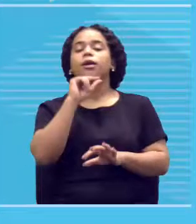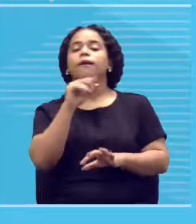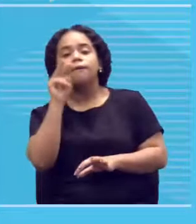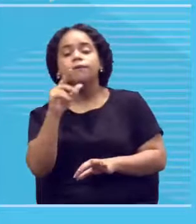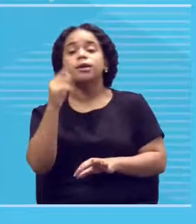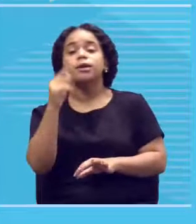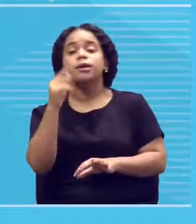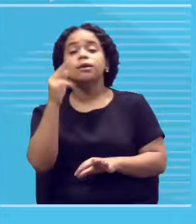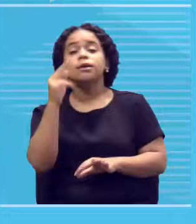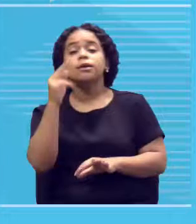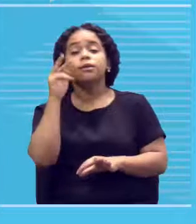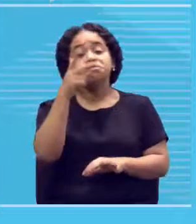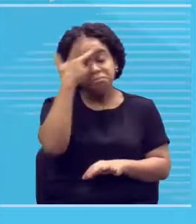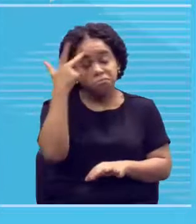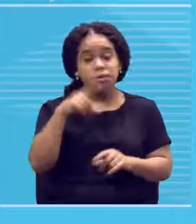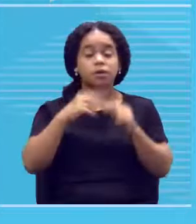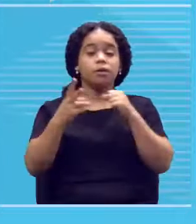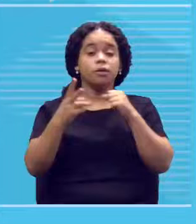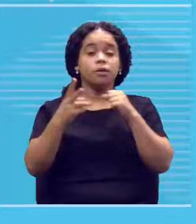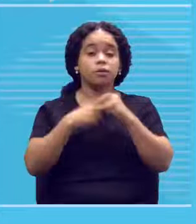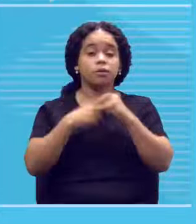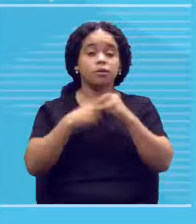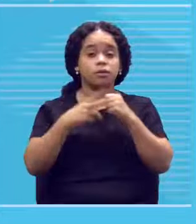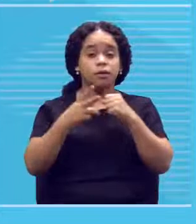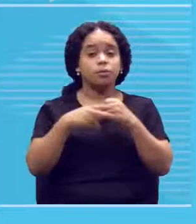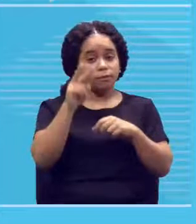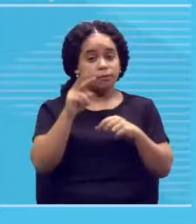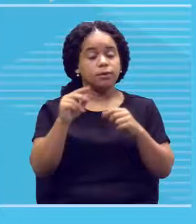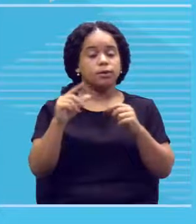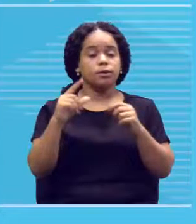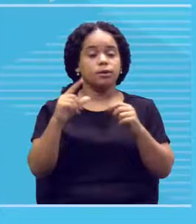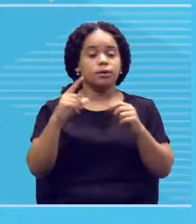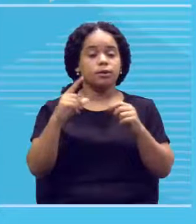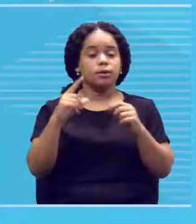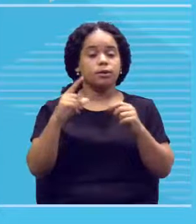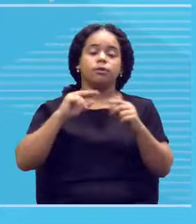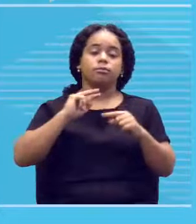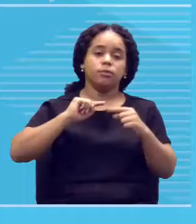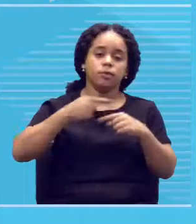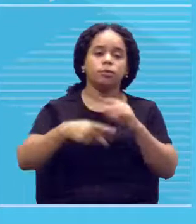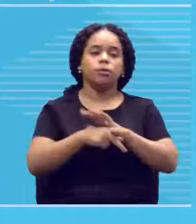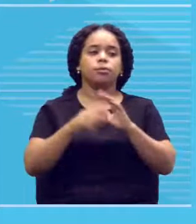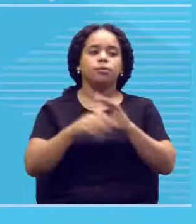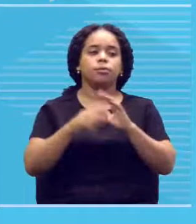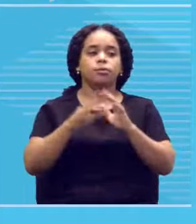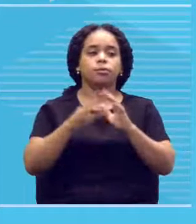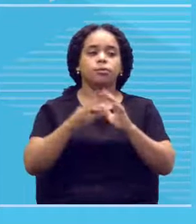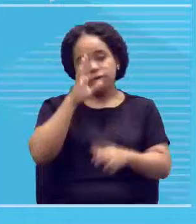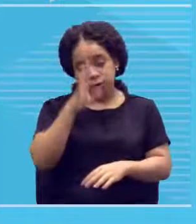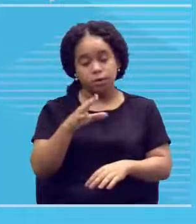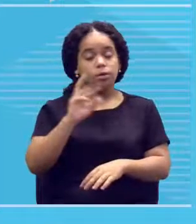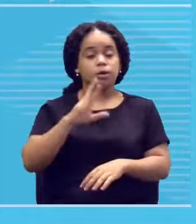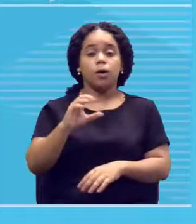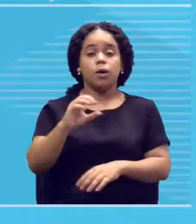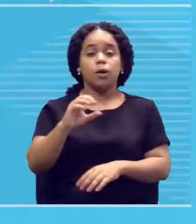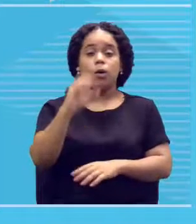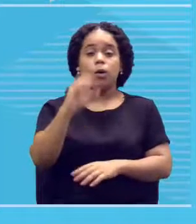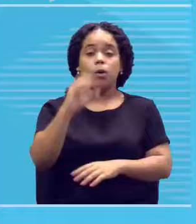ver trânsito é diretamente E se o verbo ver é transitivo direto você vai ver eu não UV